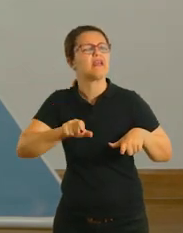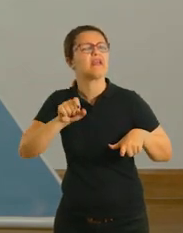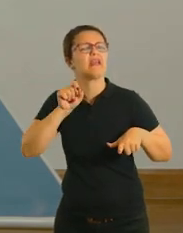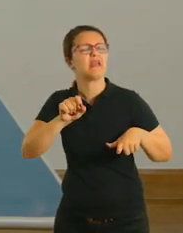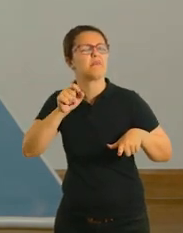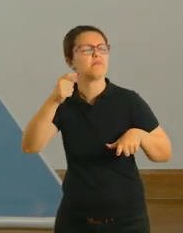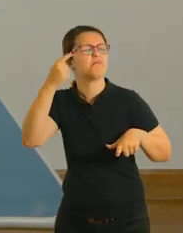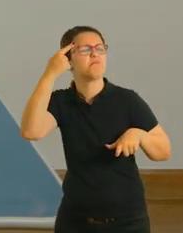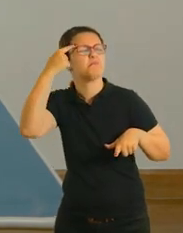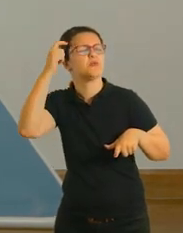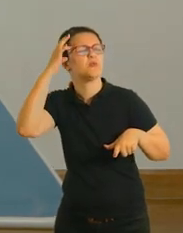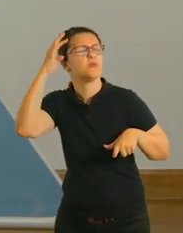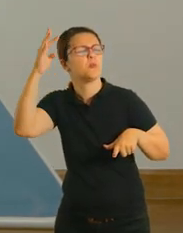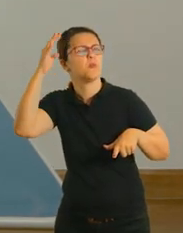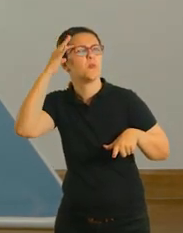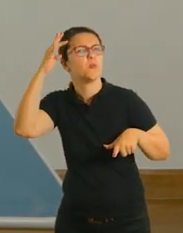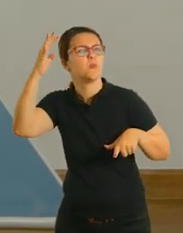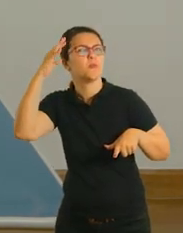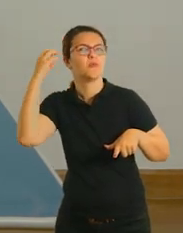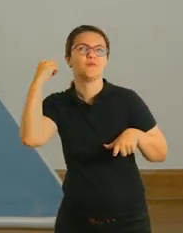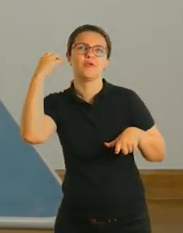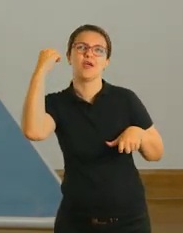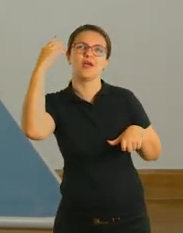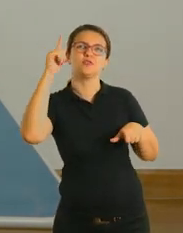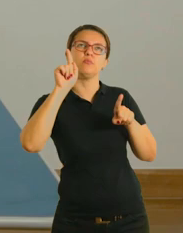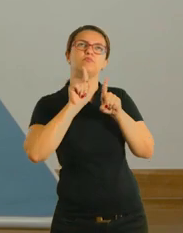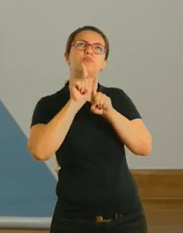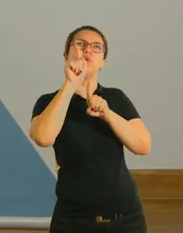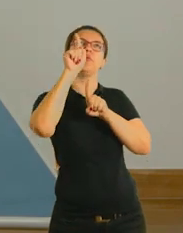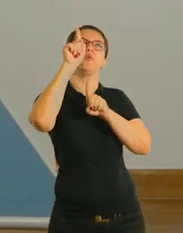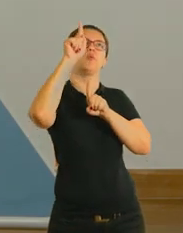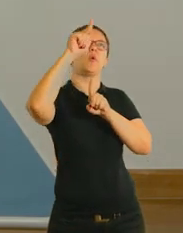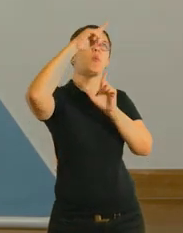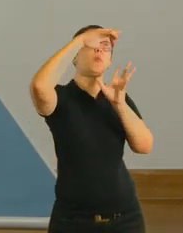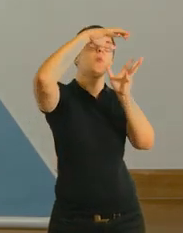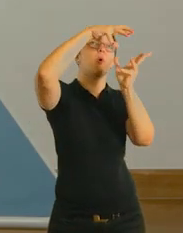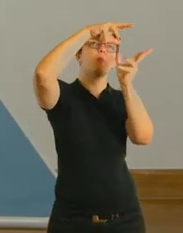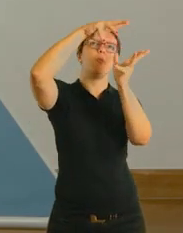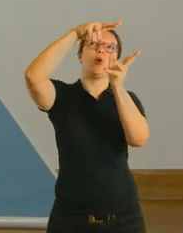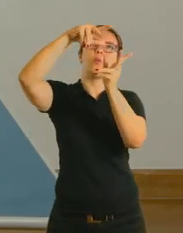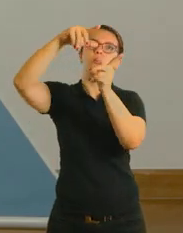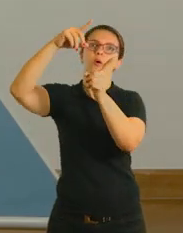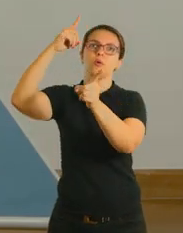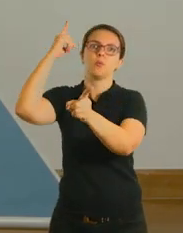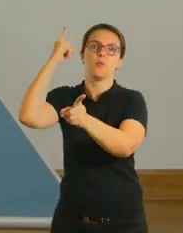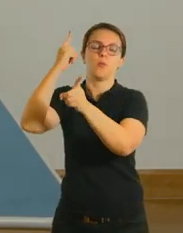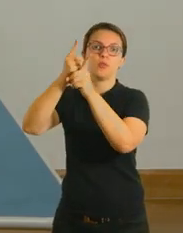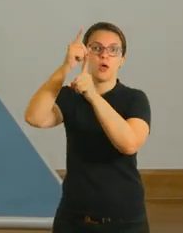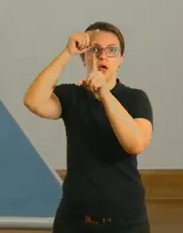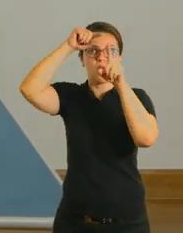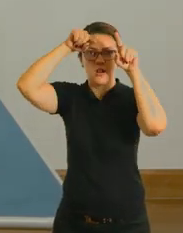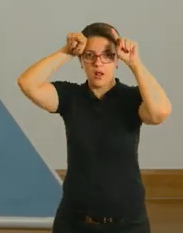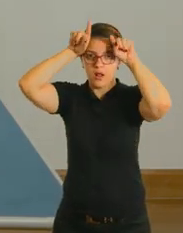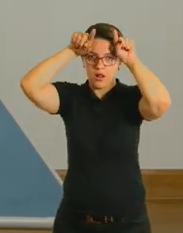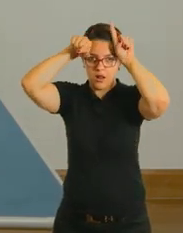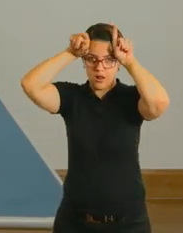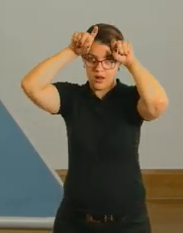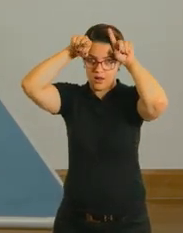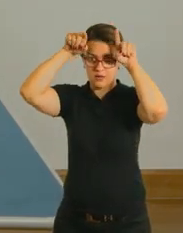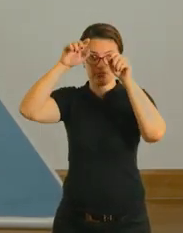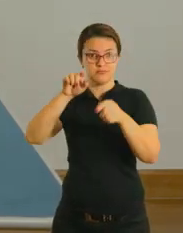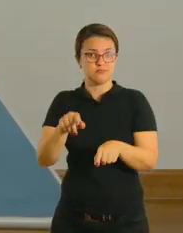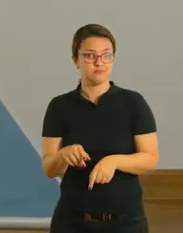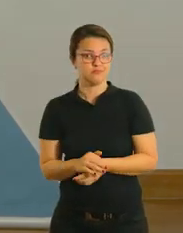no foguete e viajar pela Via Láctea e encontrar, quem sabe, algum ETzinho e participar de